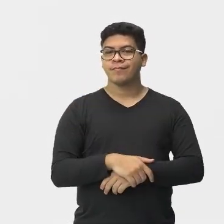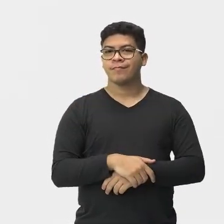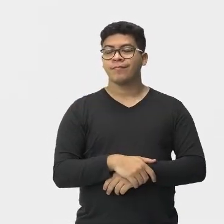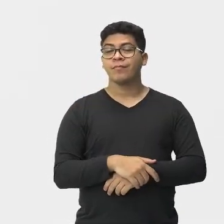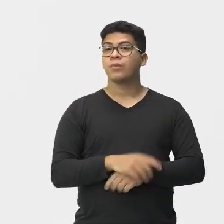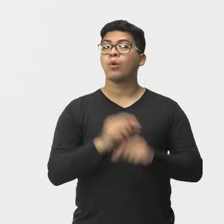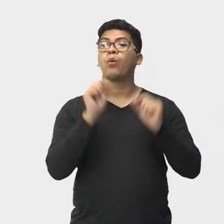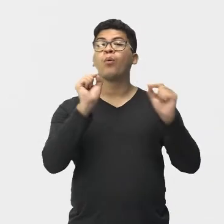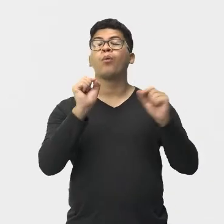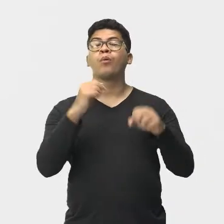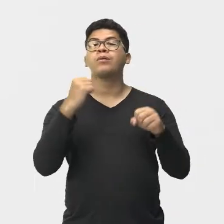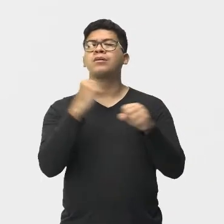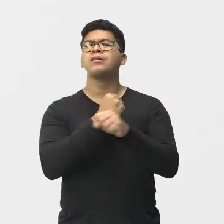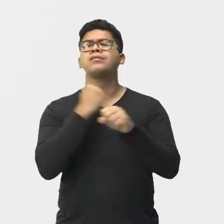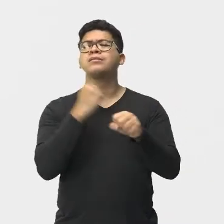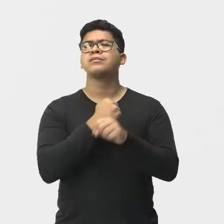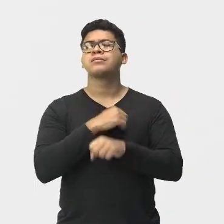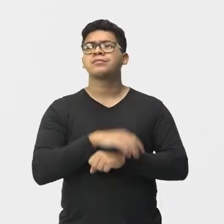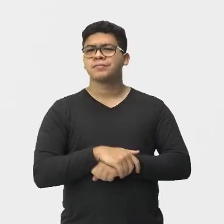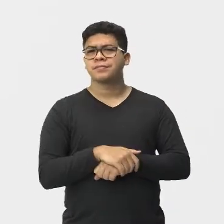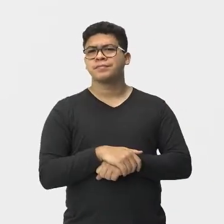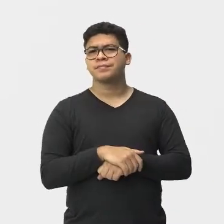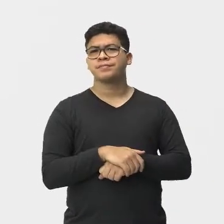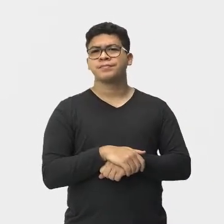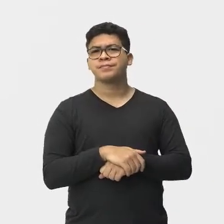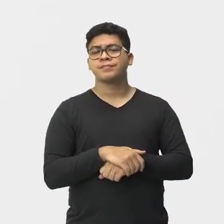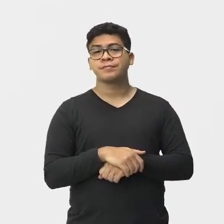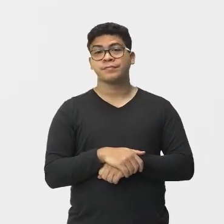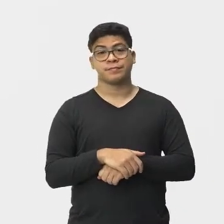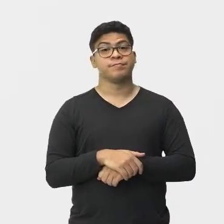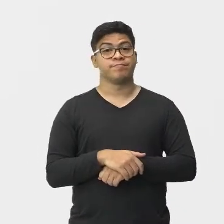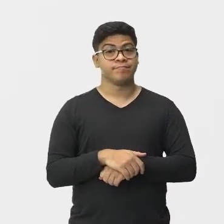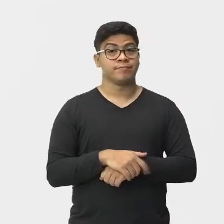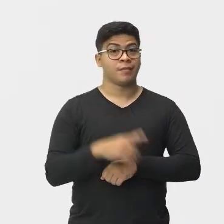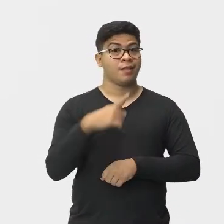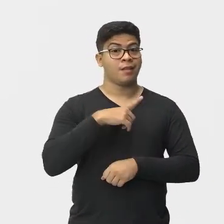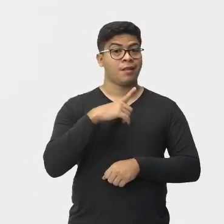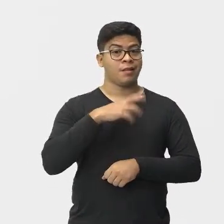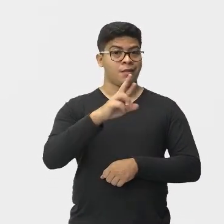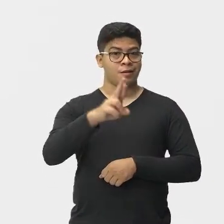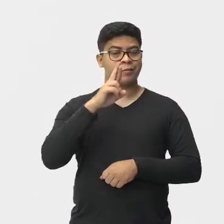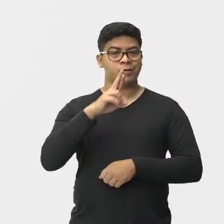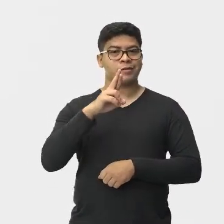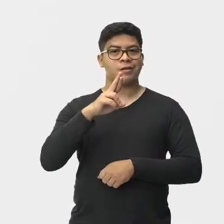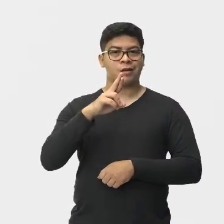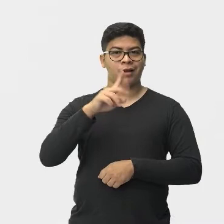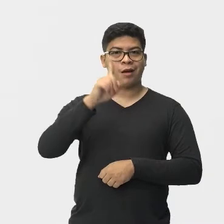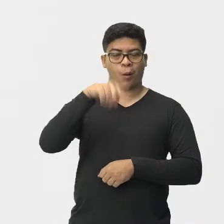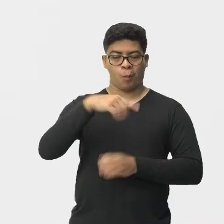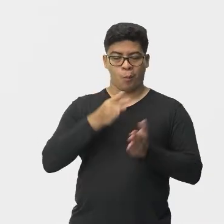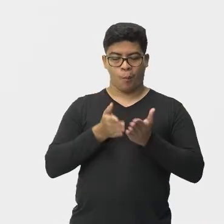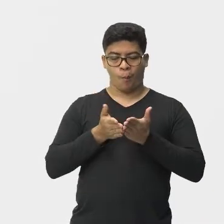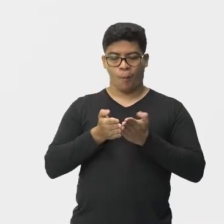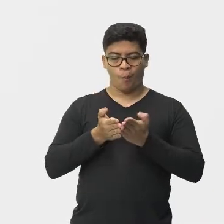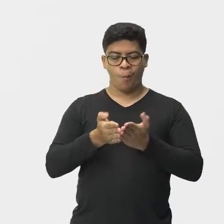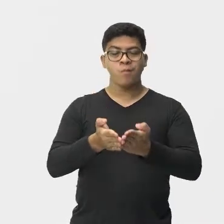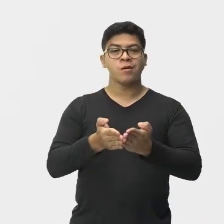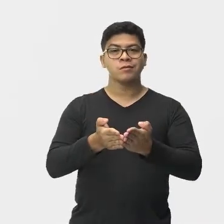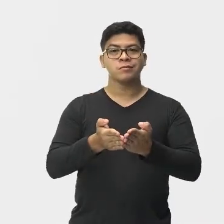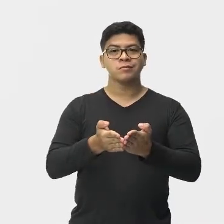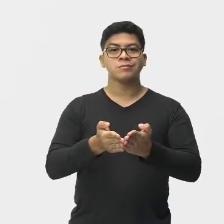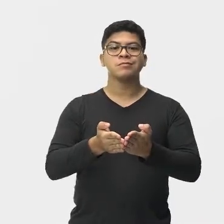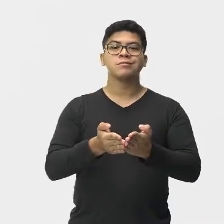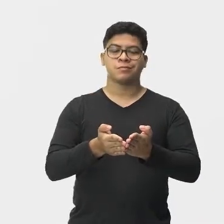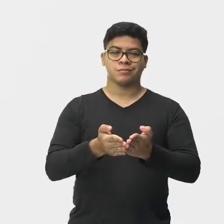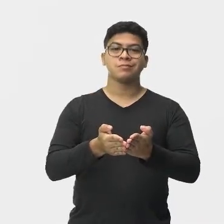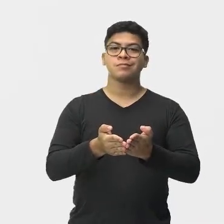Que construiu? E aí nós temos a resposta, um barco, né? Então, esse